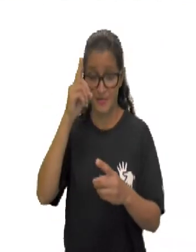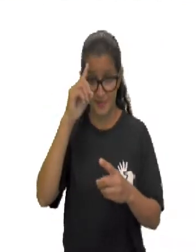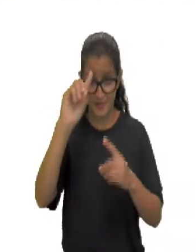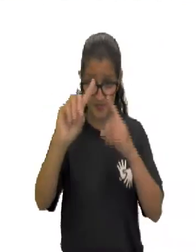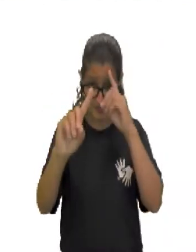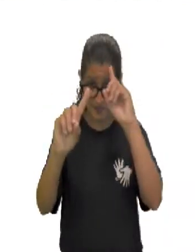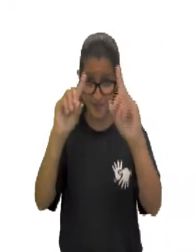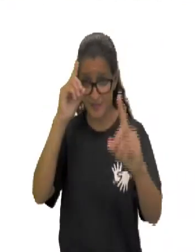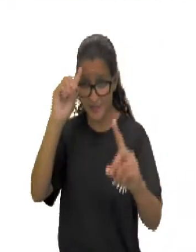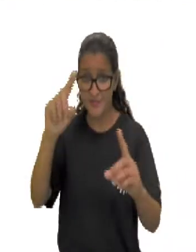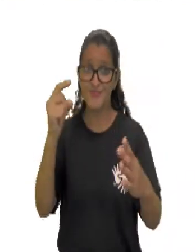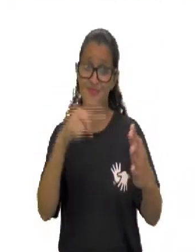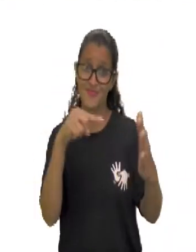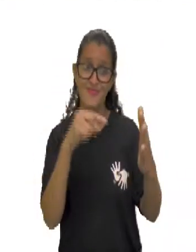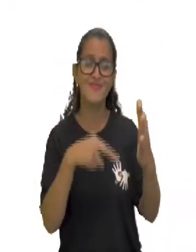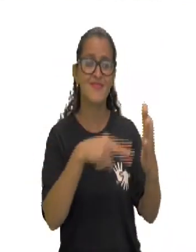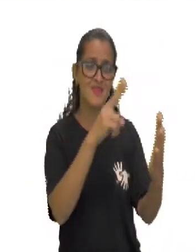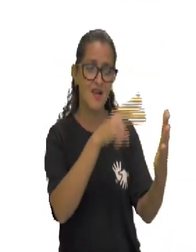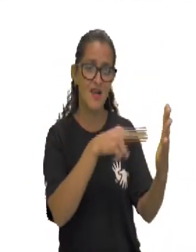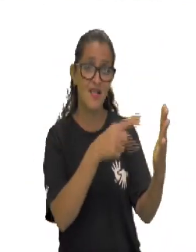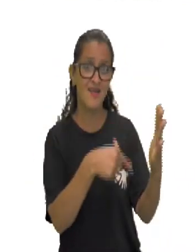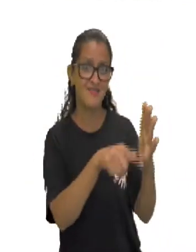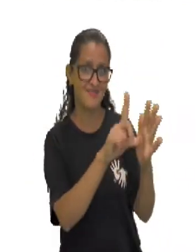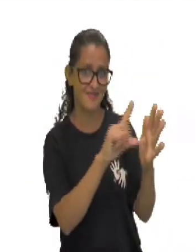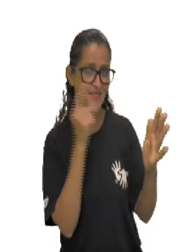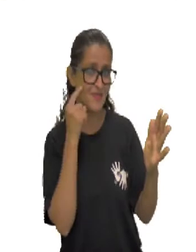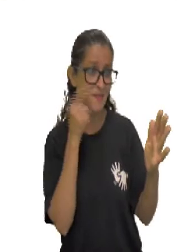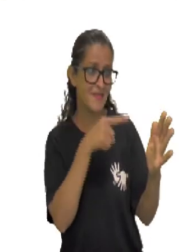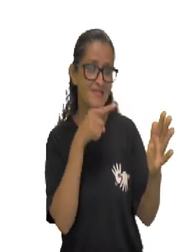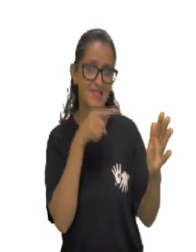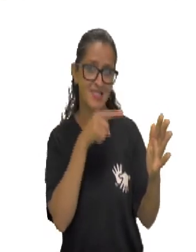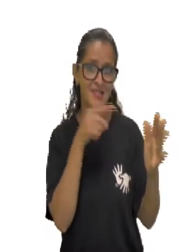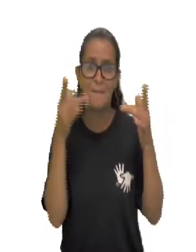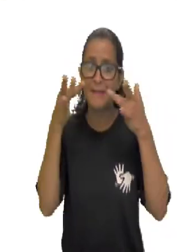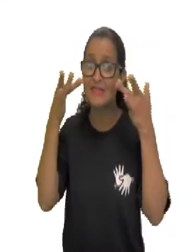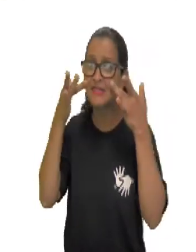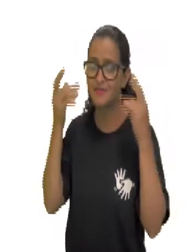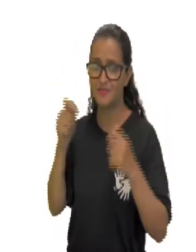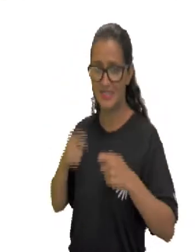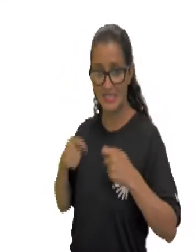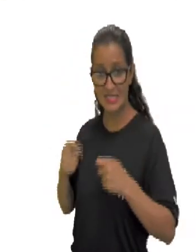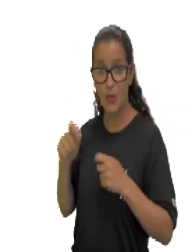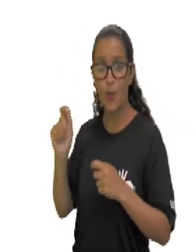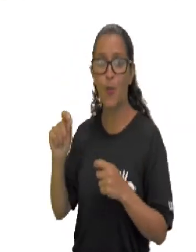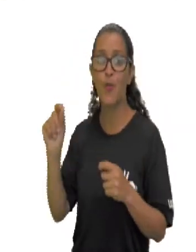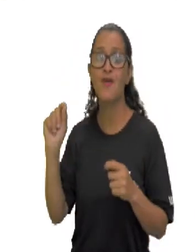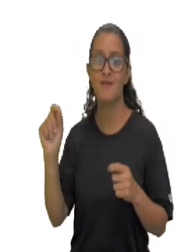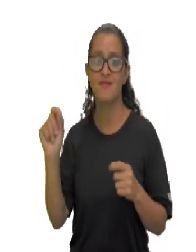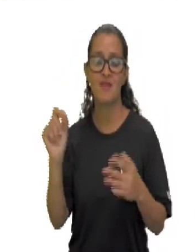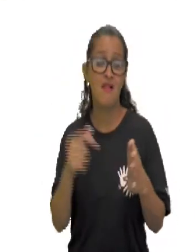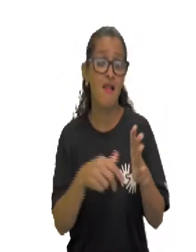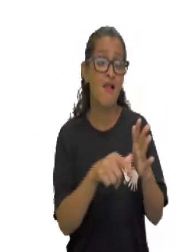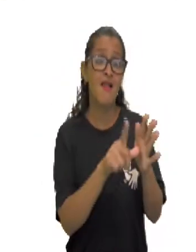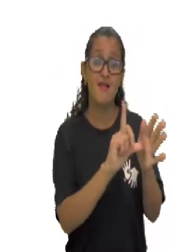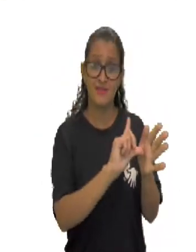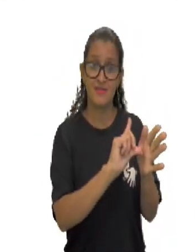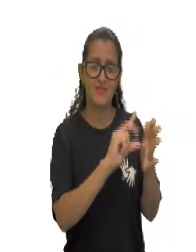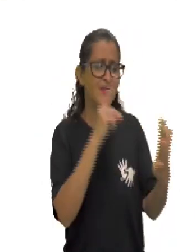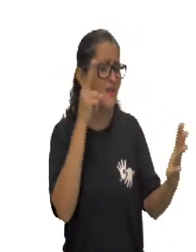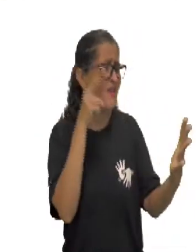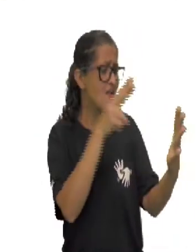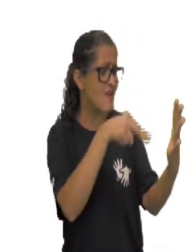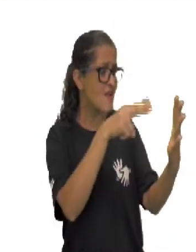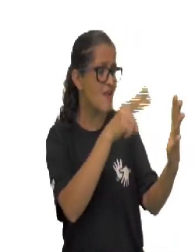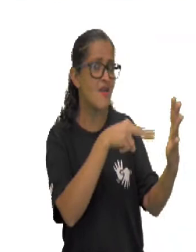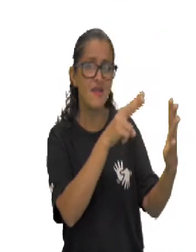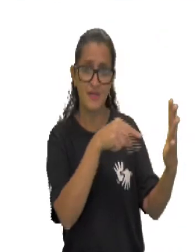teatro, você vai ler, né? Então você vai ler a história, você vai incorporar o personagem. Você é como se não fosse